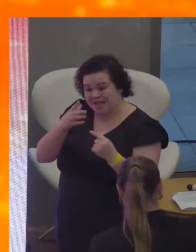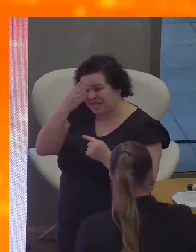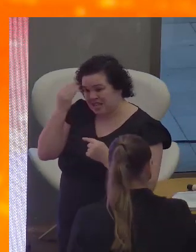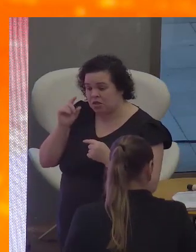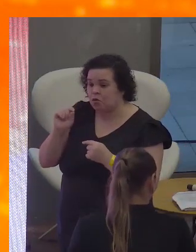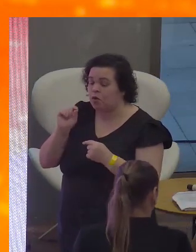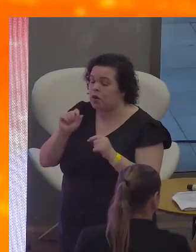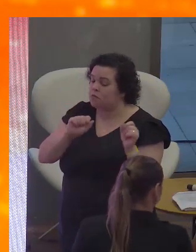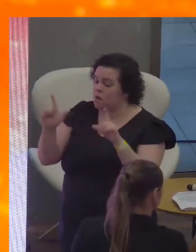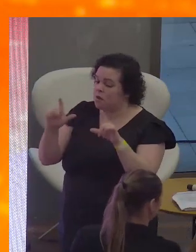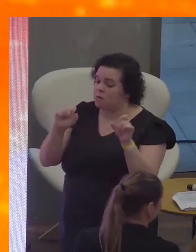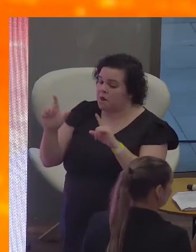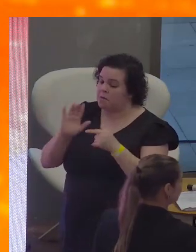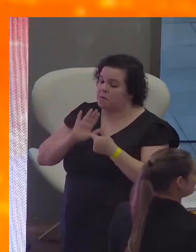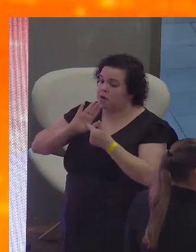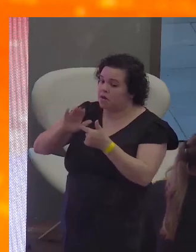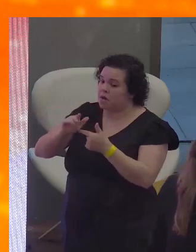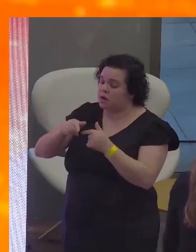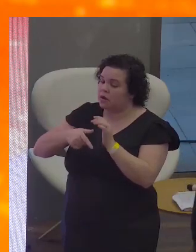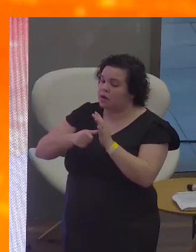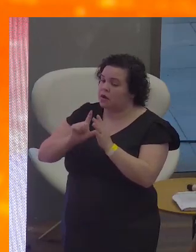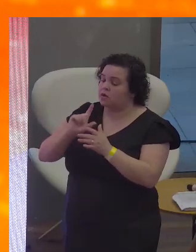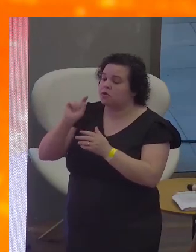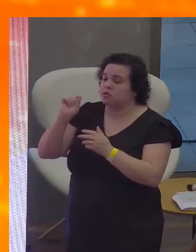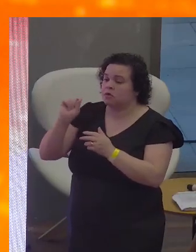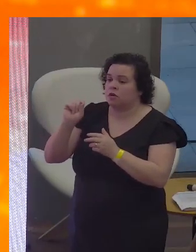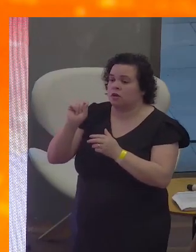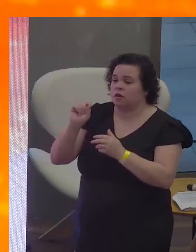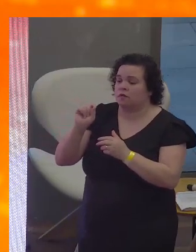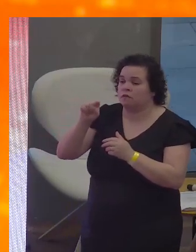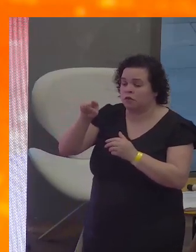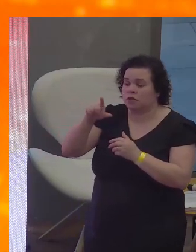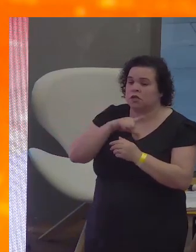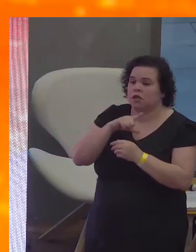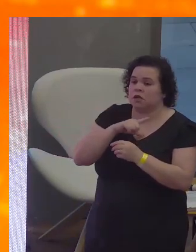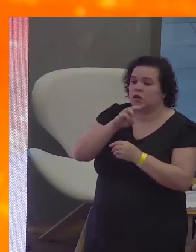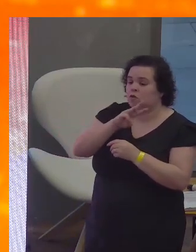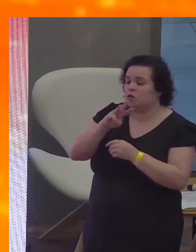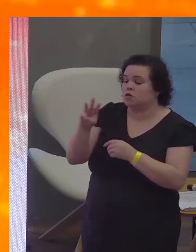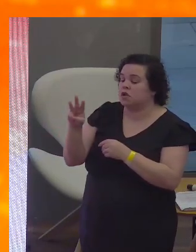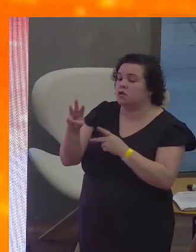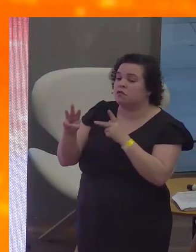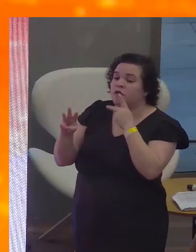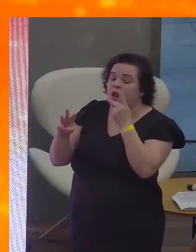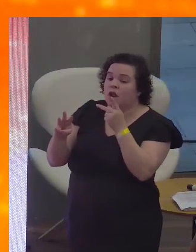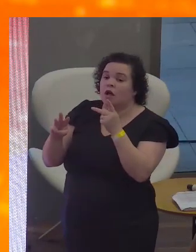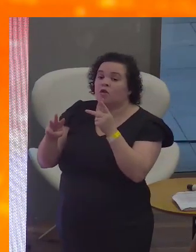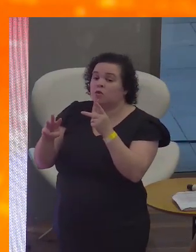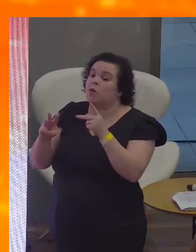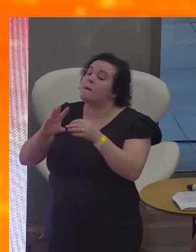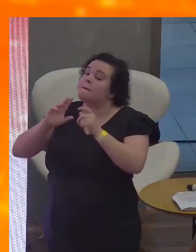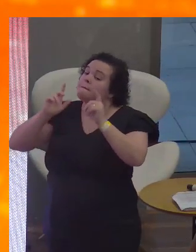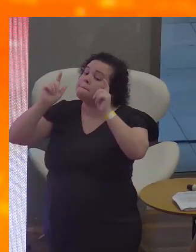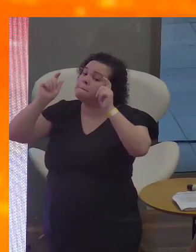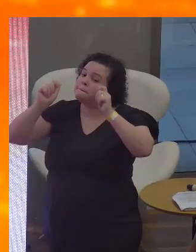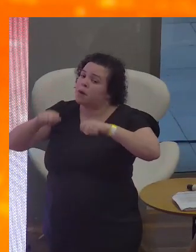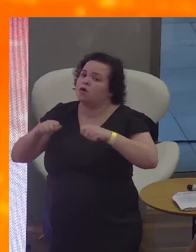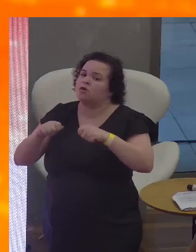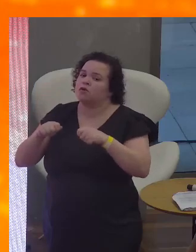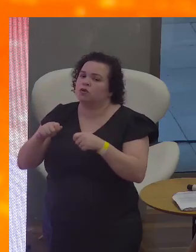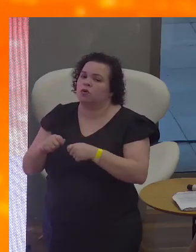slides atrás eu coloquei para vocês o quê? Você tem lá no site dizendo o que é permitido. Então, a